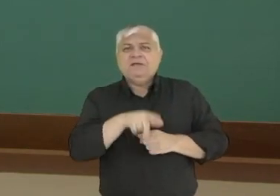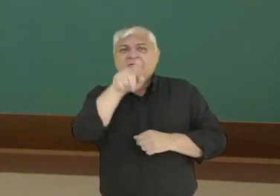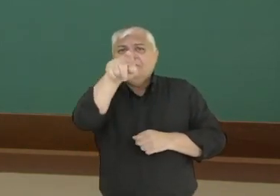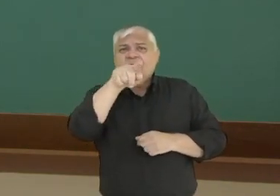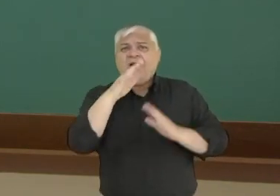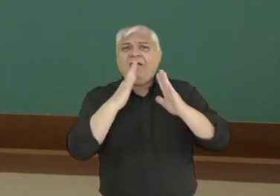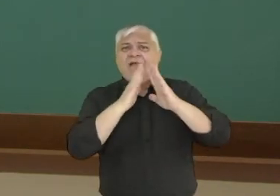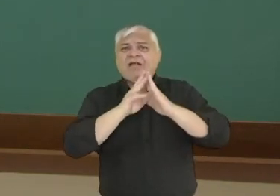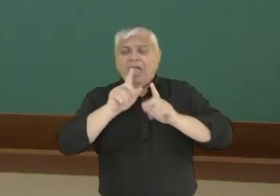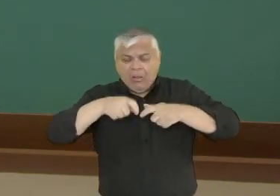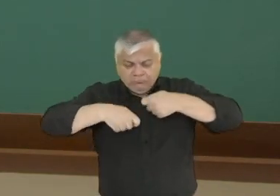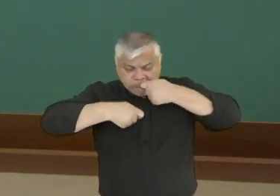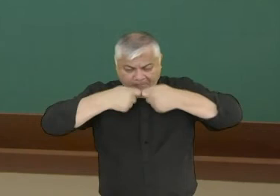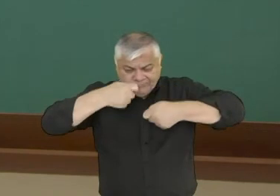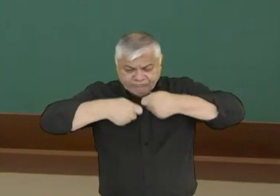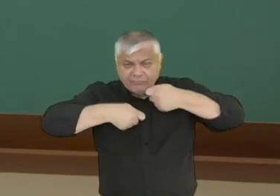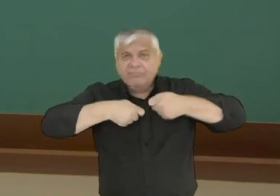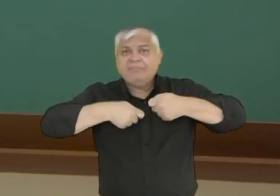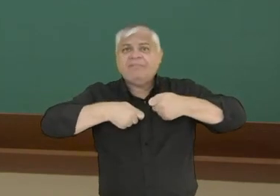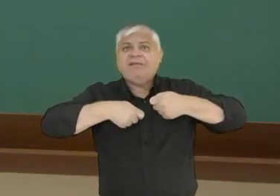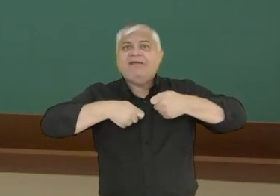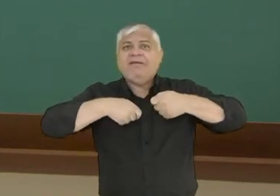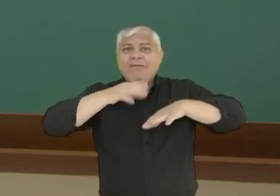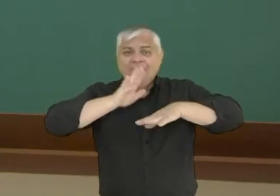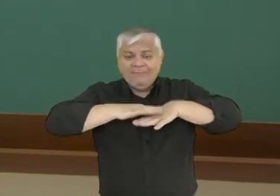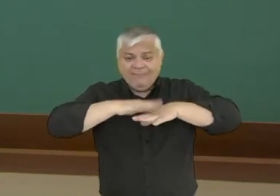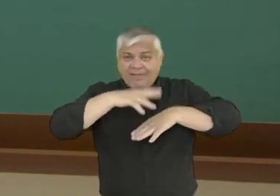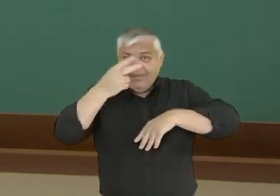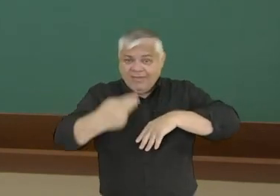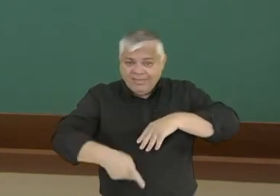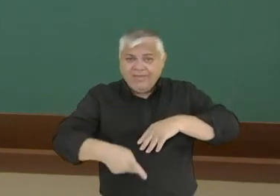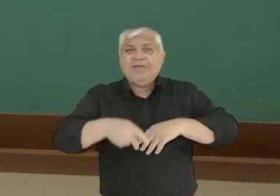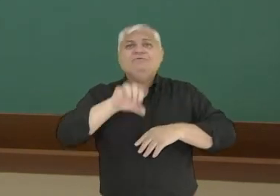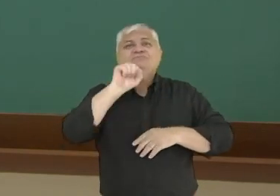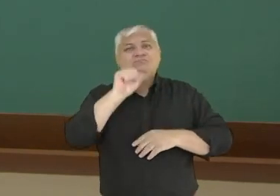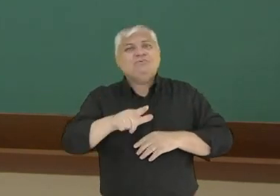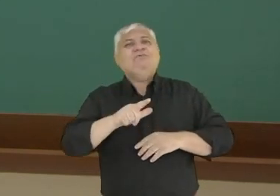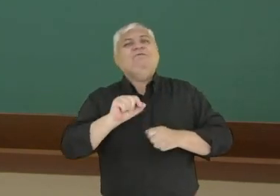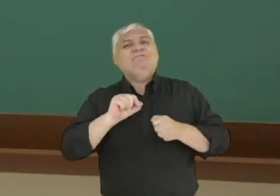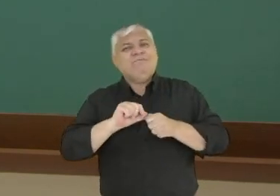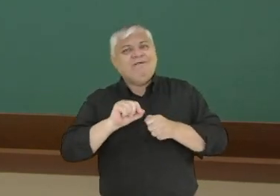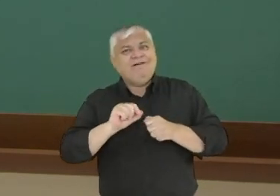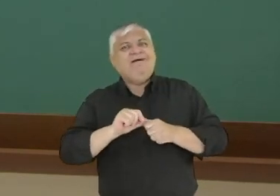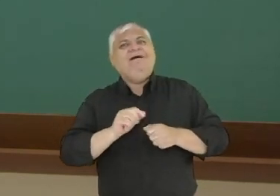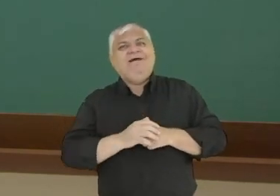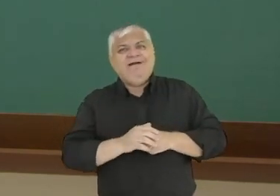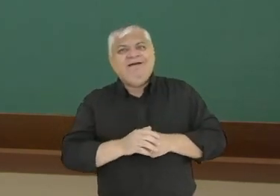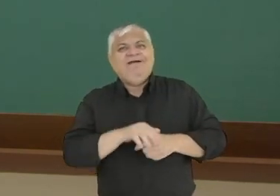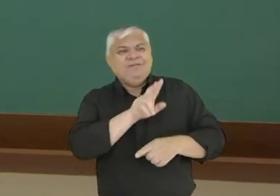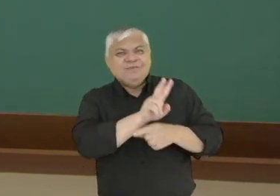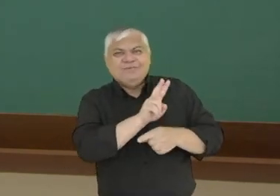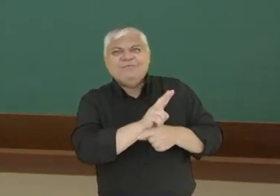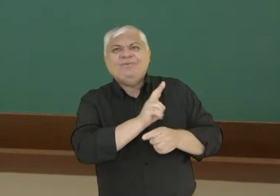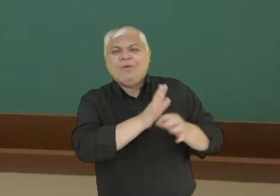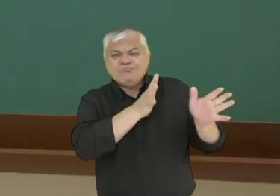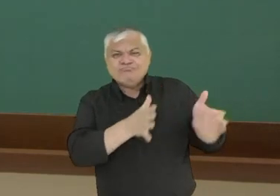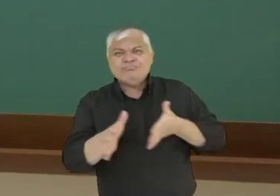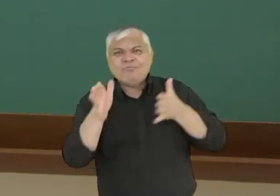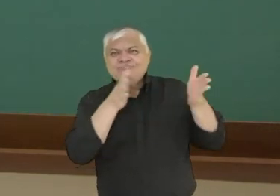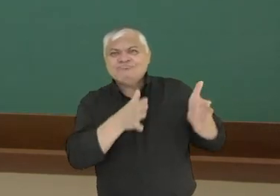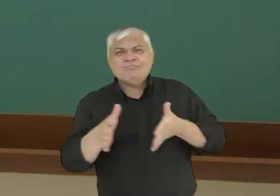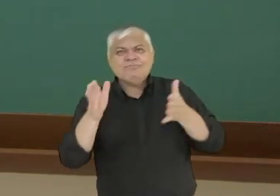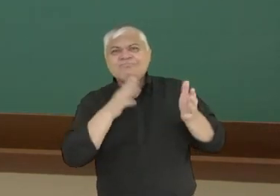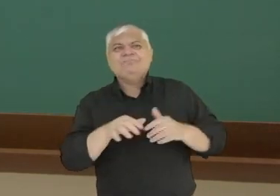pessoas o que é exportado para outros países a região Sul tem uma grande produtividade do diferentes